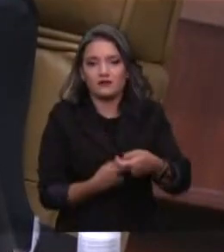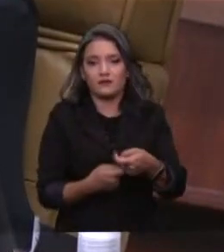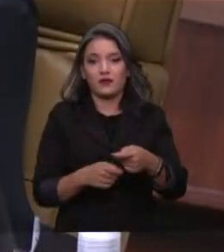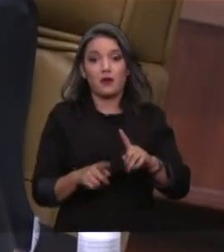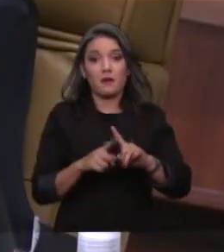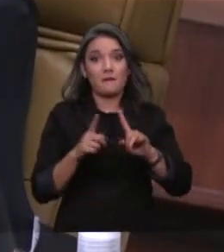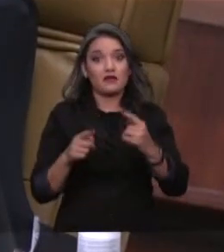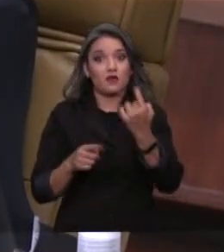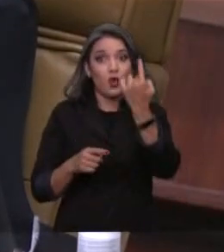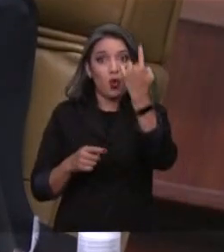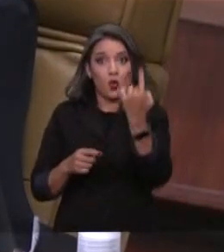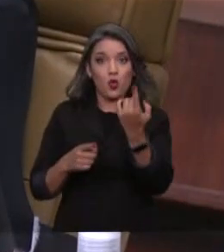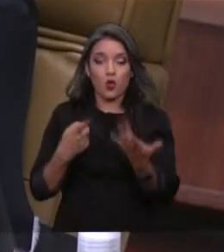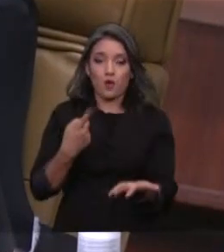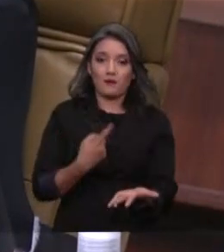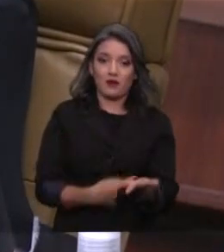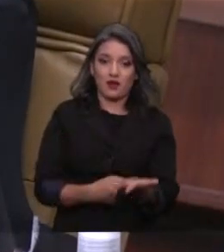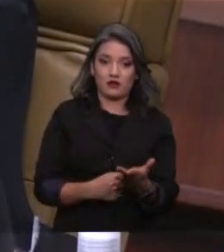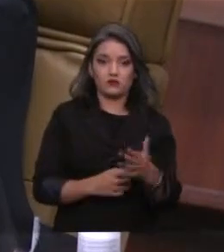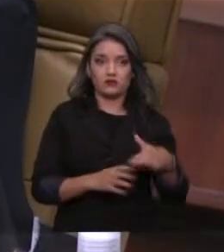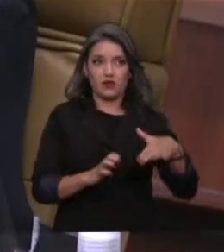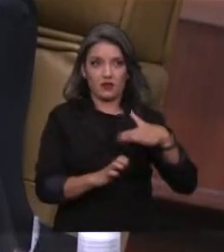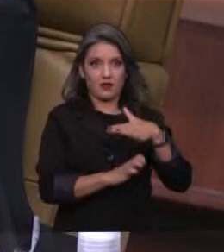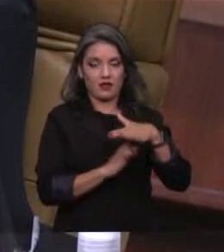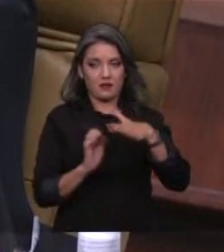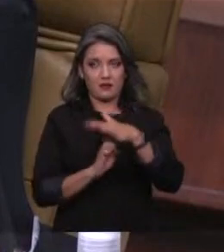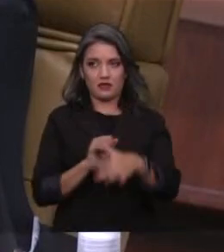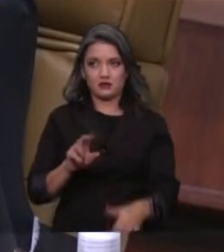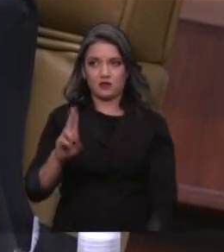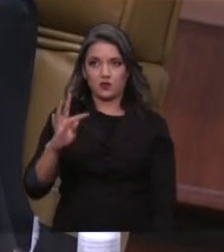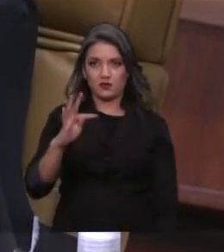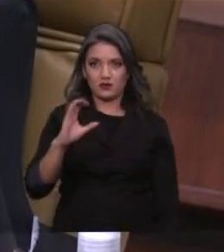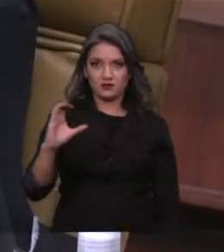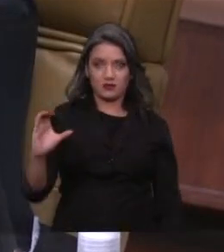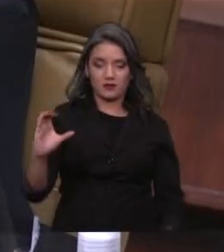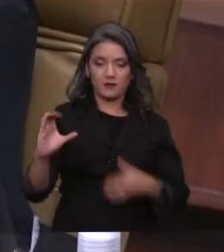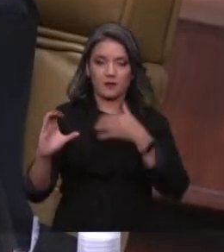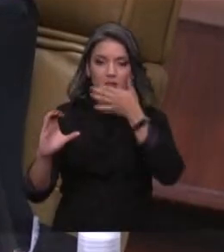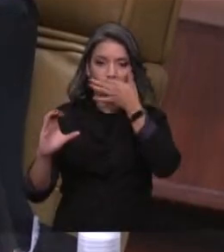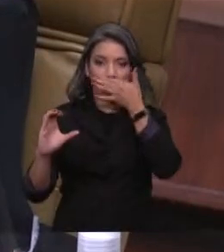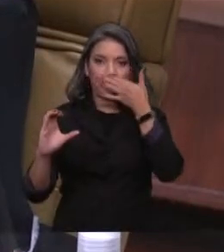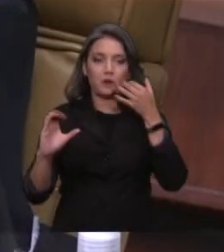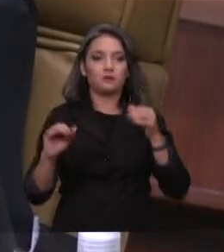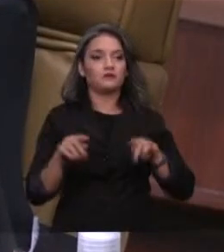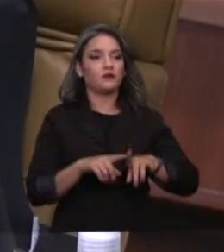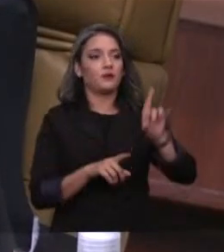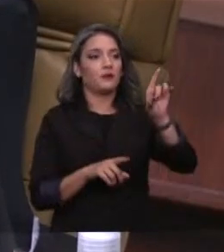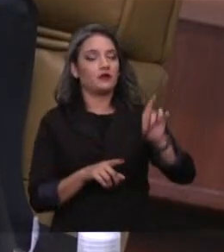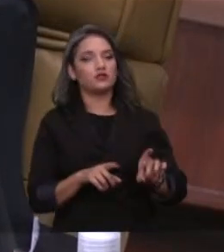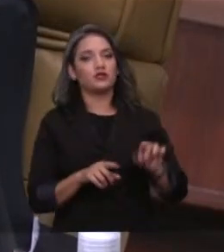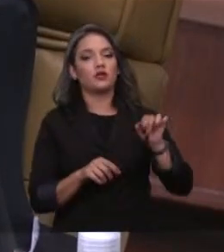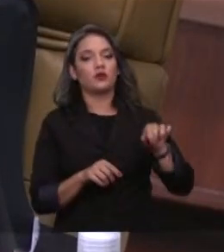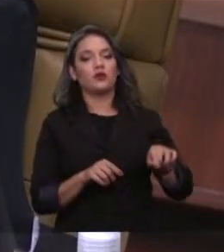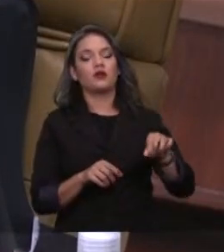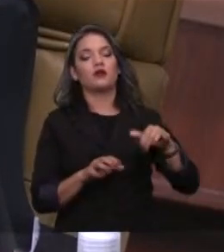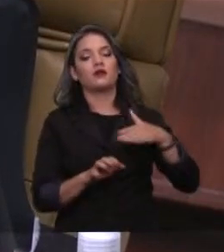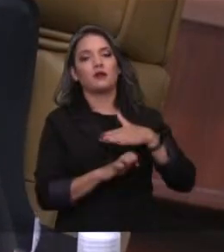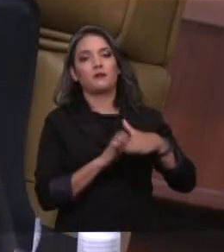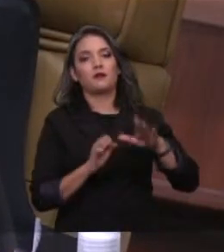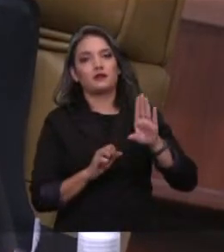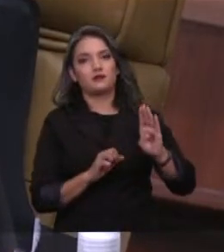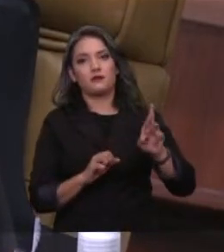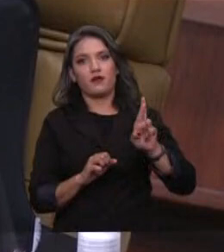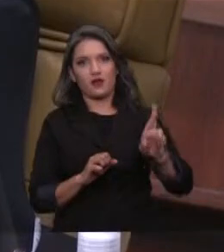único acerto entre uma empresa, a UTC, e a diretoria, uma diretoria da